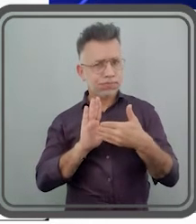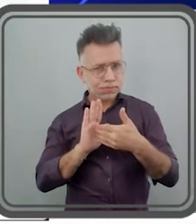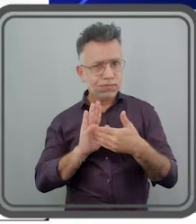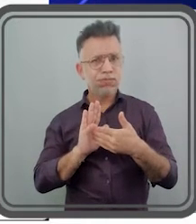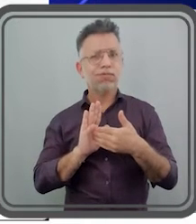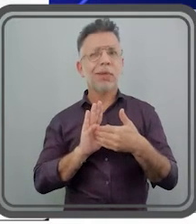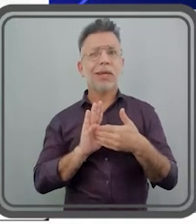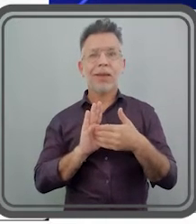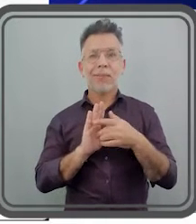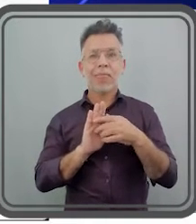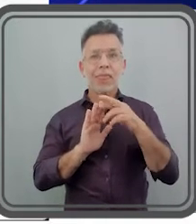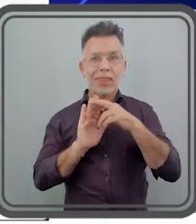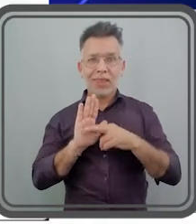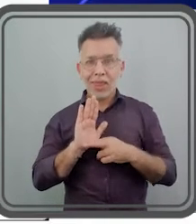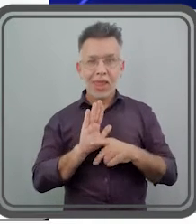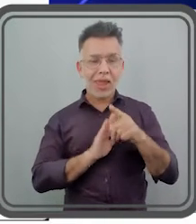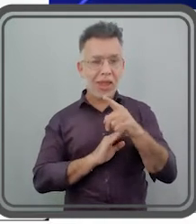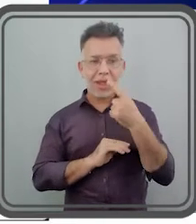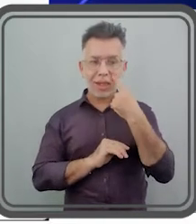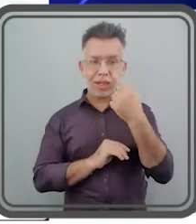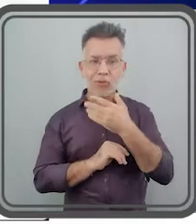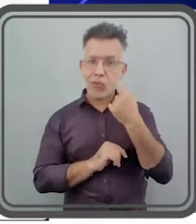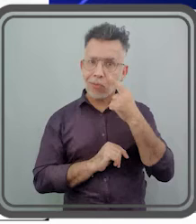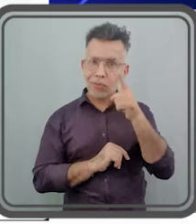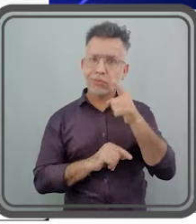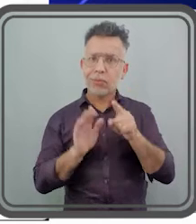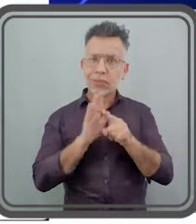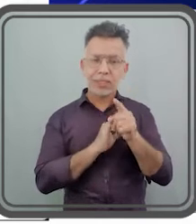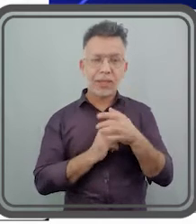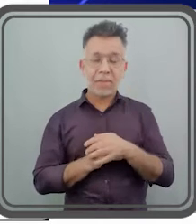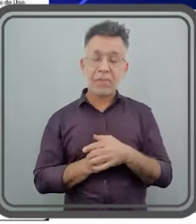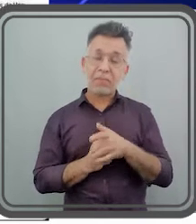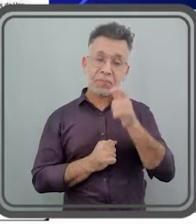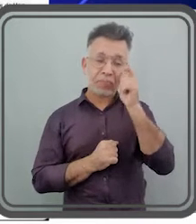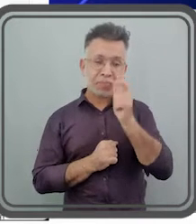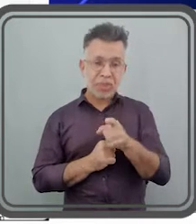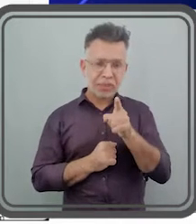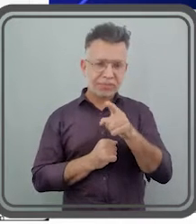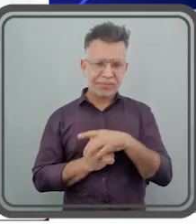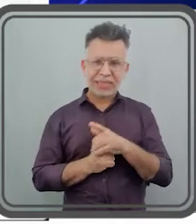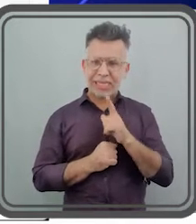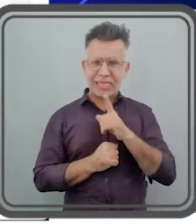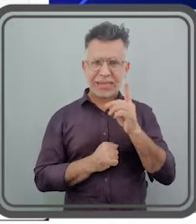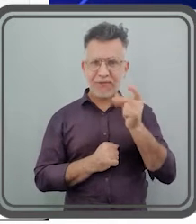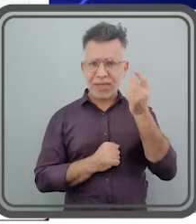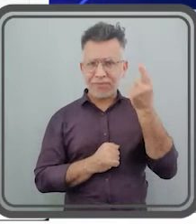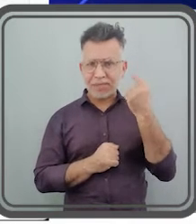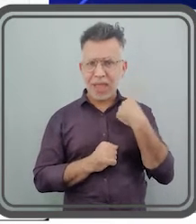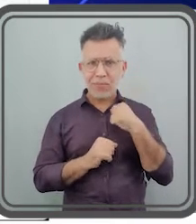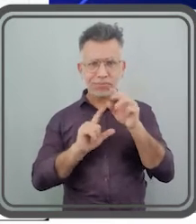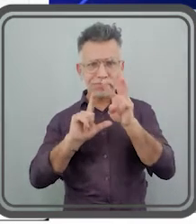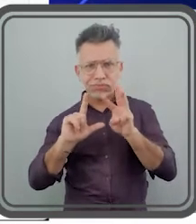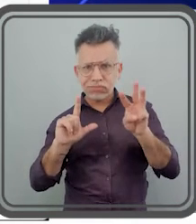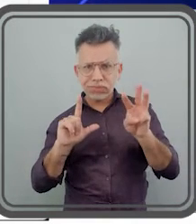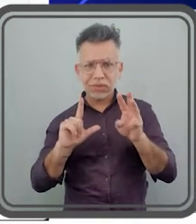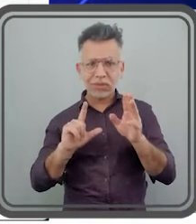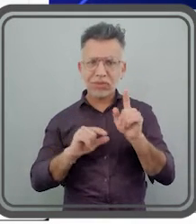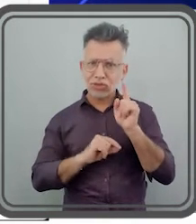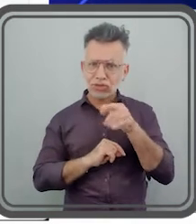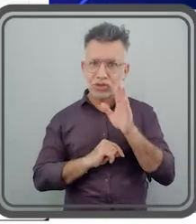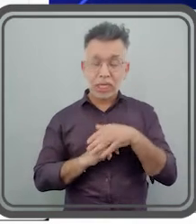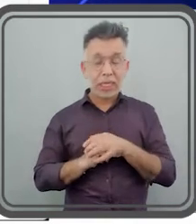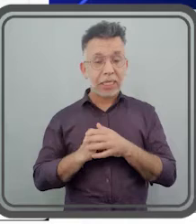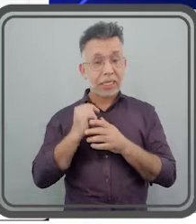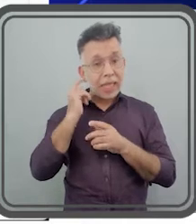para quem viu quem não viu a gente vai jogar no comentários aí também o interessante aqui estamos aqui no ar faz tempo o sal